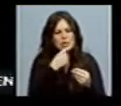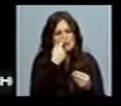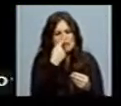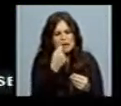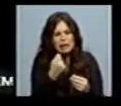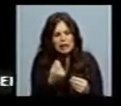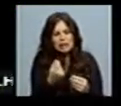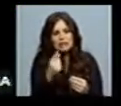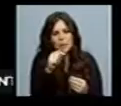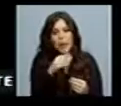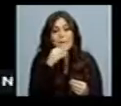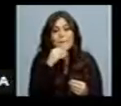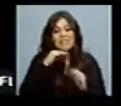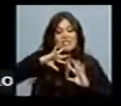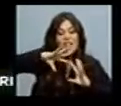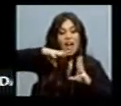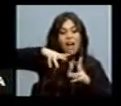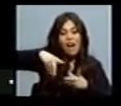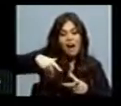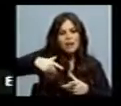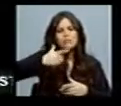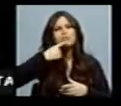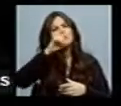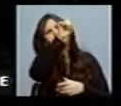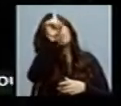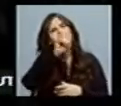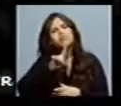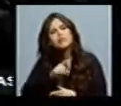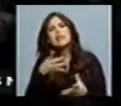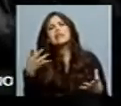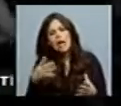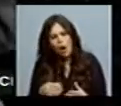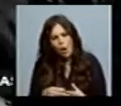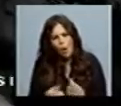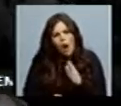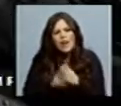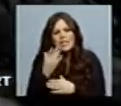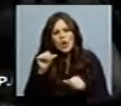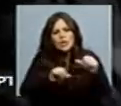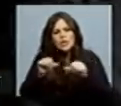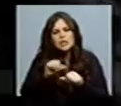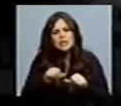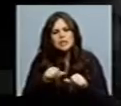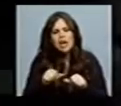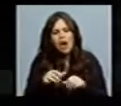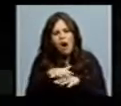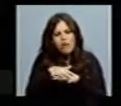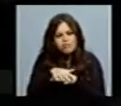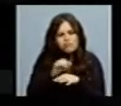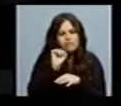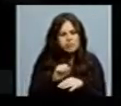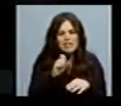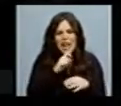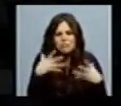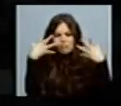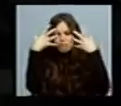a da própria Terra. E, portanto, a questão que se coloca é, então, e onde é que está a constituição geoquímica da Teia? Precisamente esse corpo alienígena que terá embatido